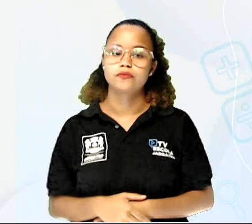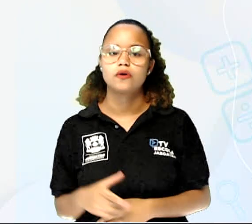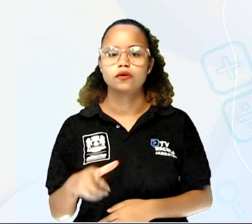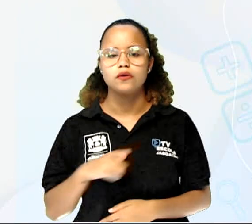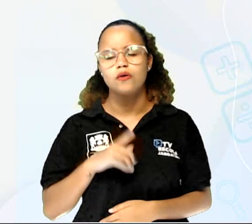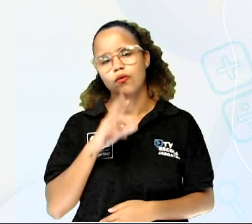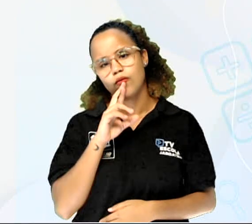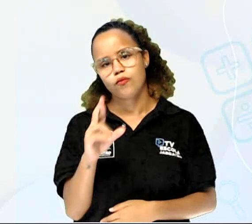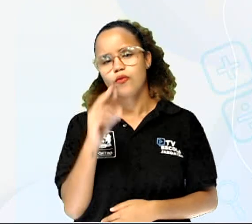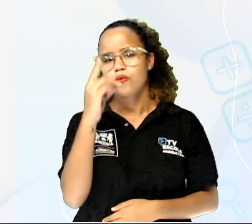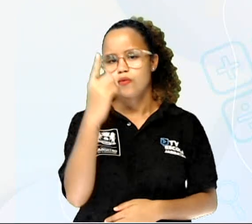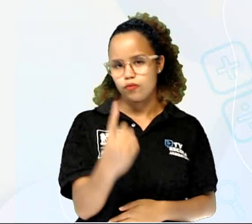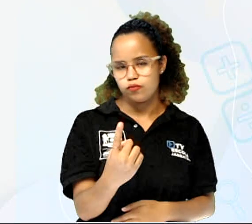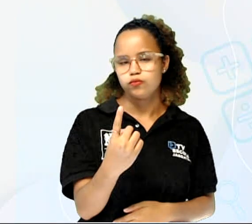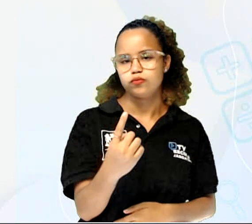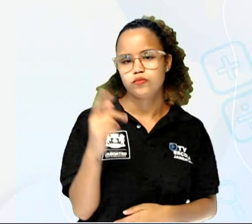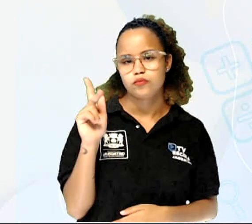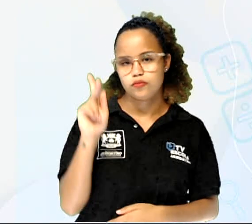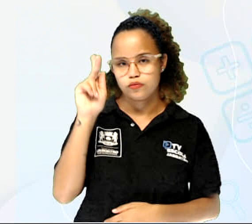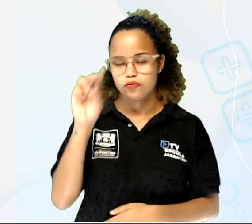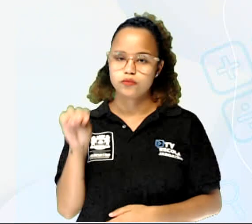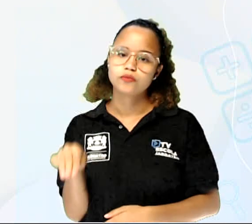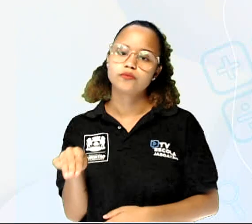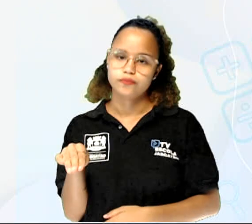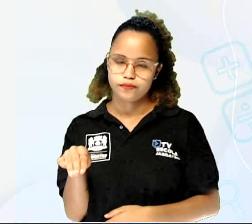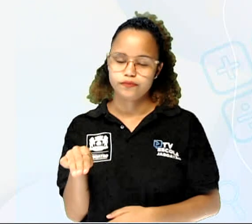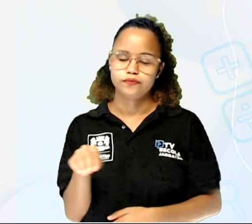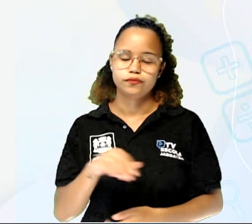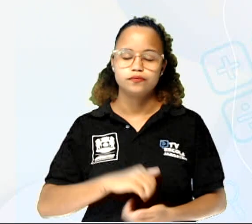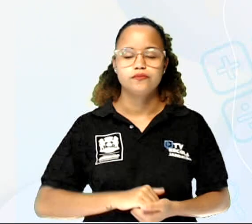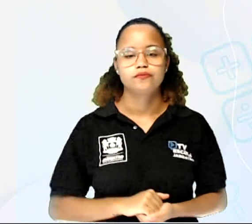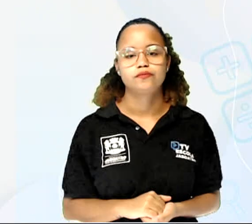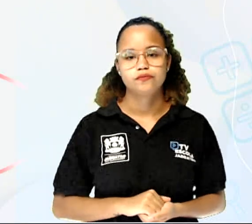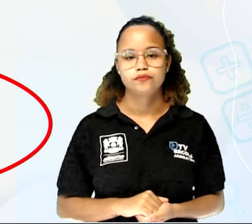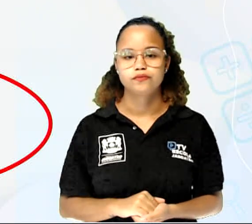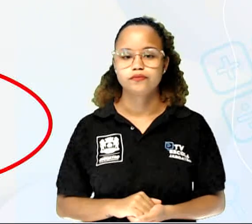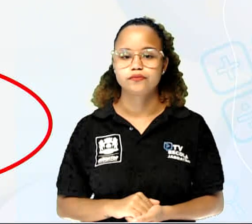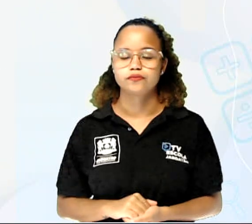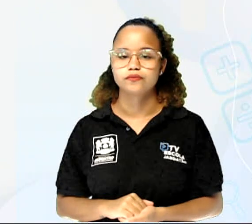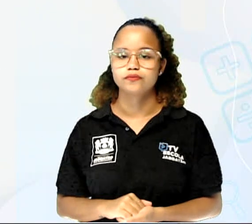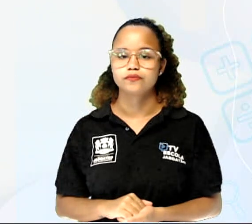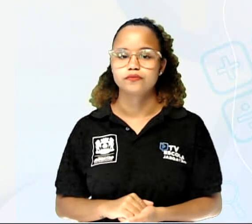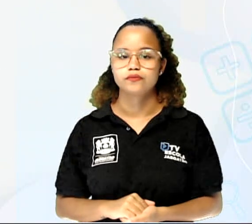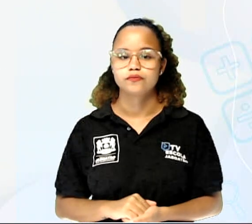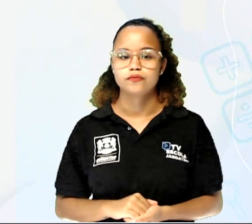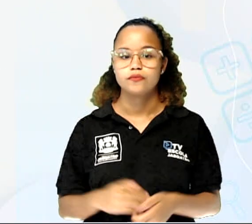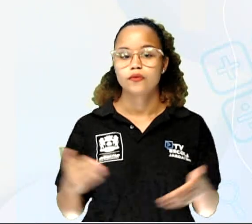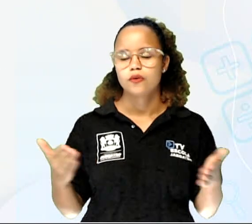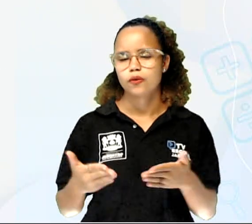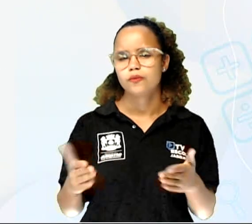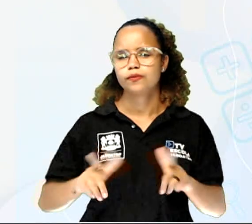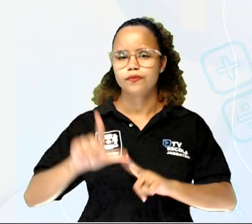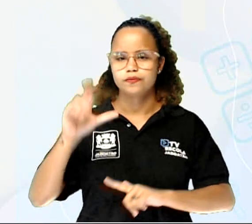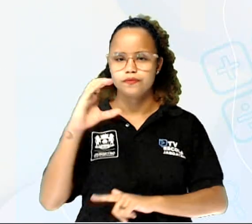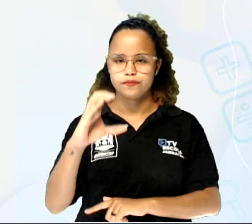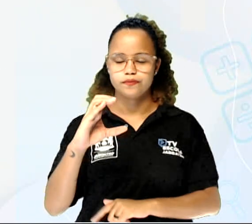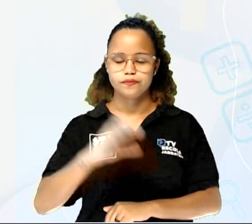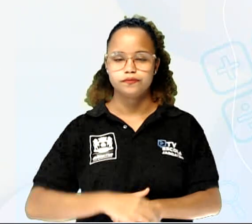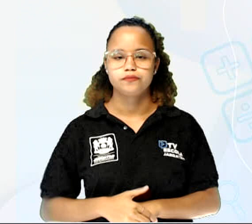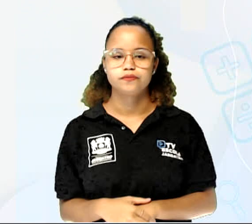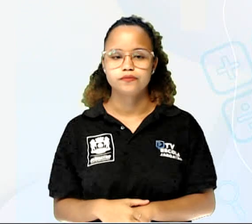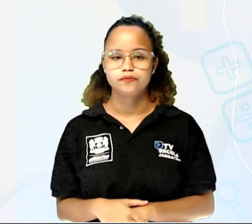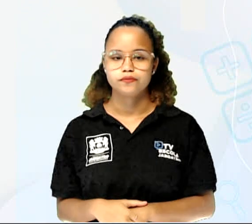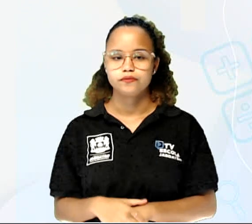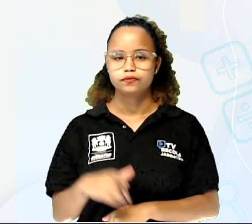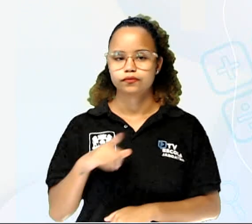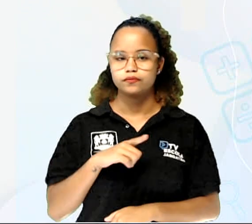resultado. 1.000 metros corresponde a 1 quilômetro. Agora, a letra C.